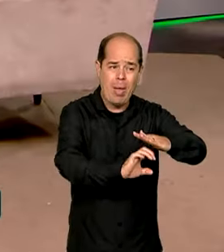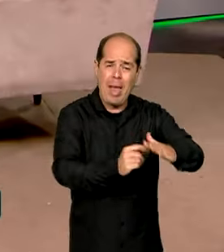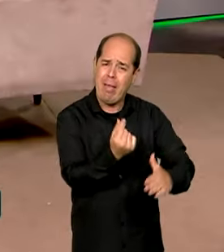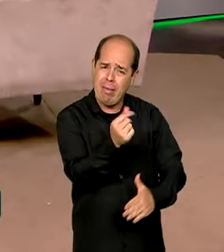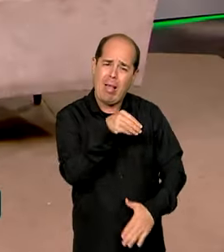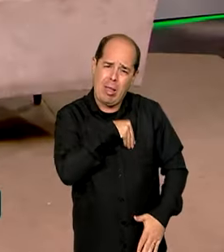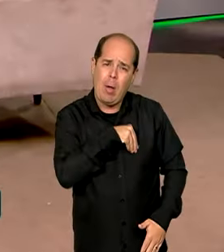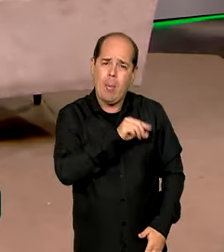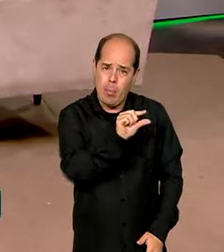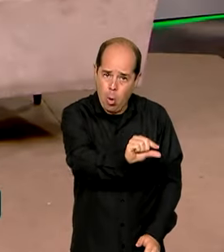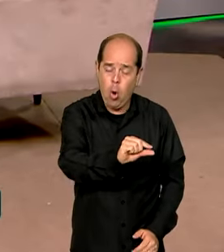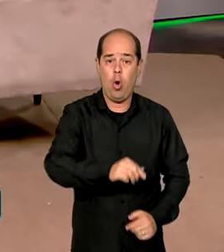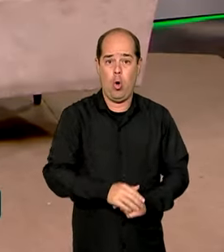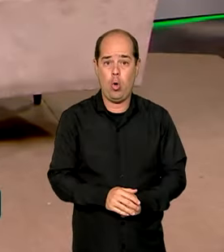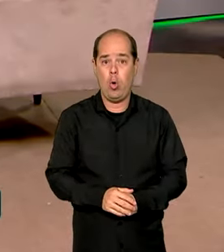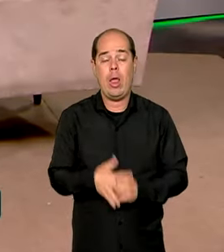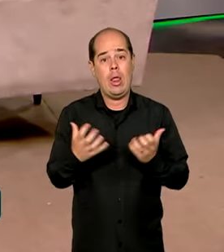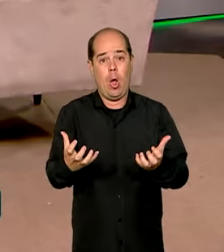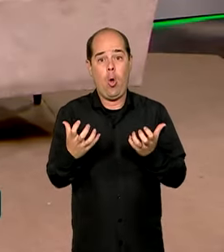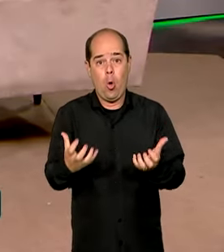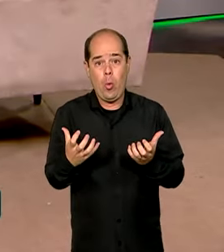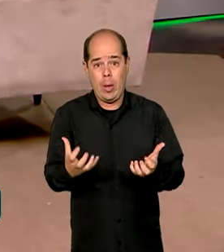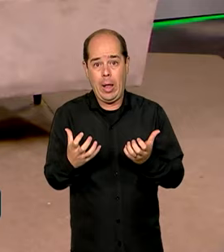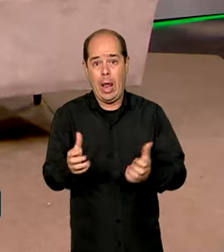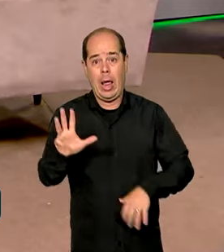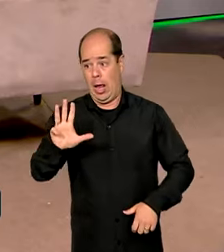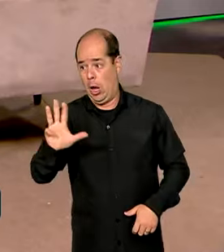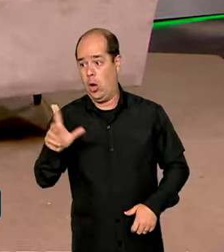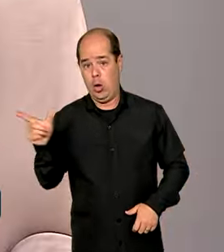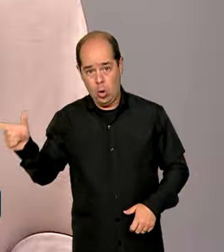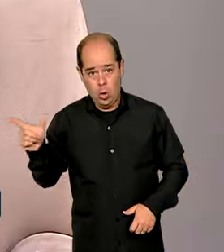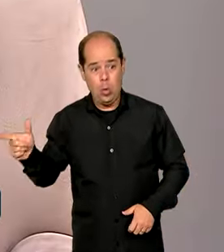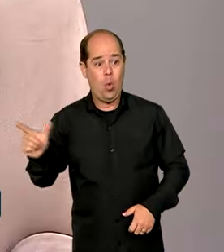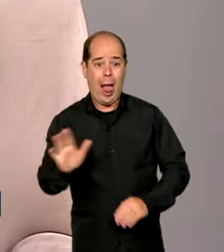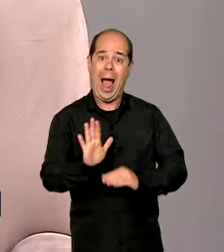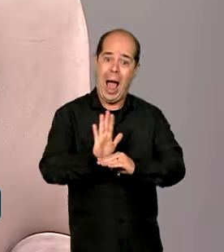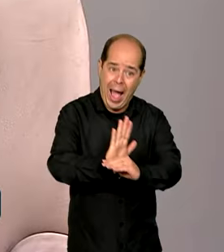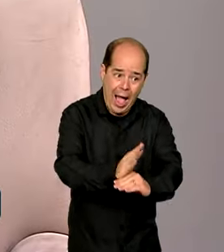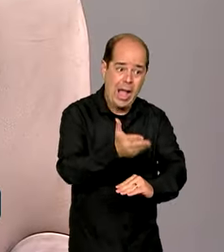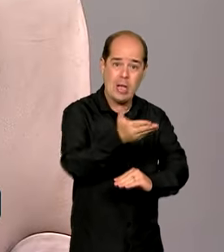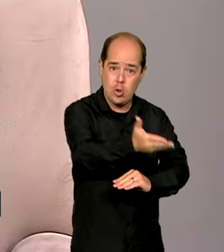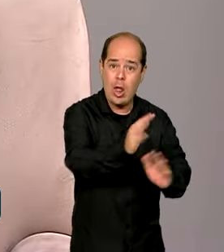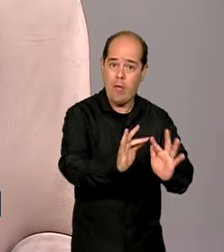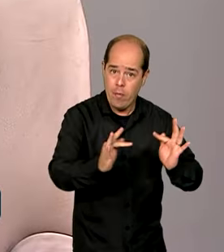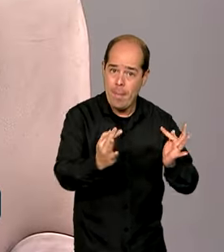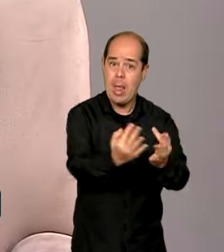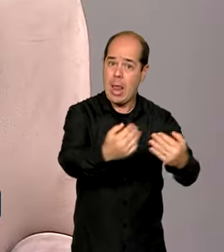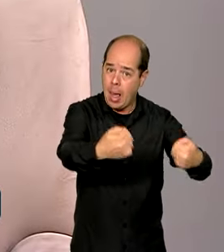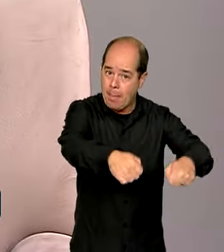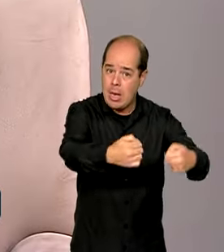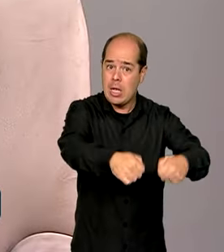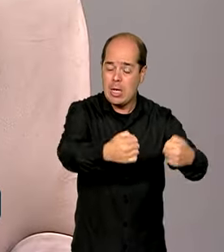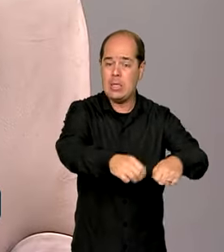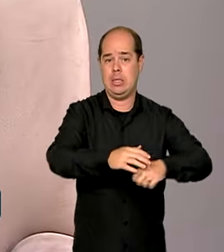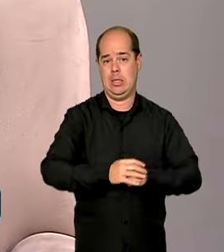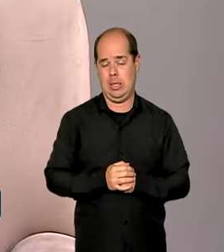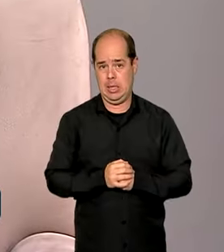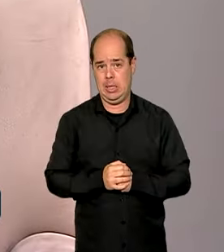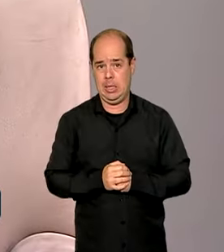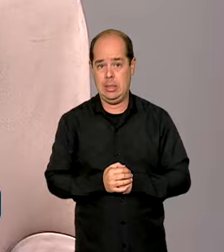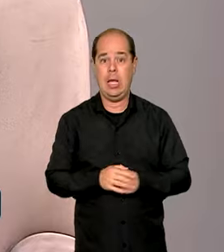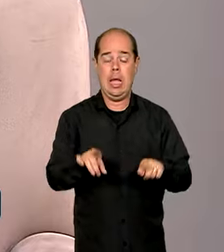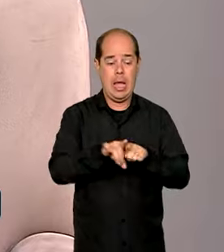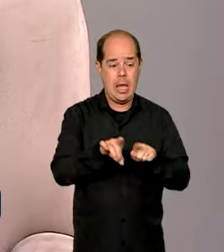o emprego, é o empreendedorismo. Dar suporte para as famílias enquanto elas necessitam, né? E condições para que os